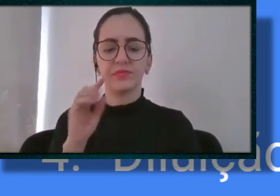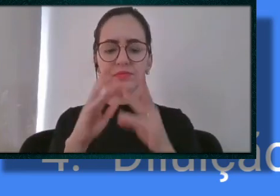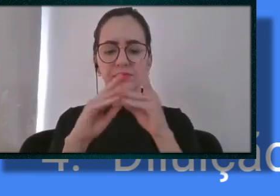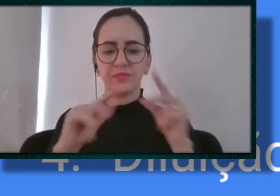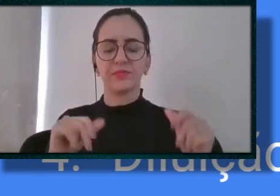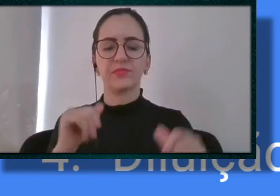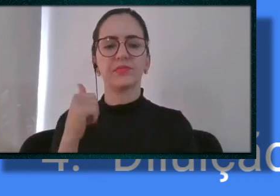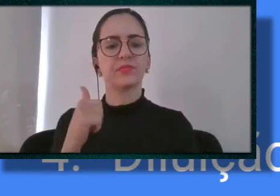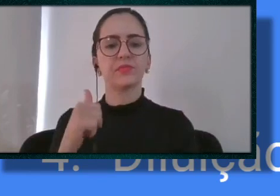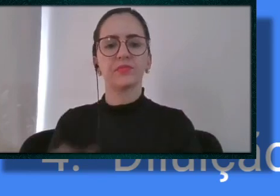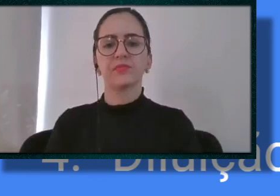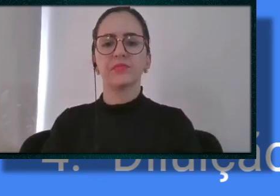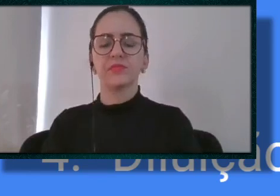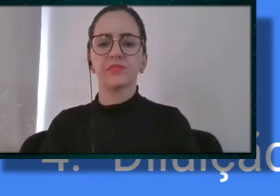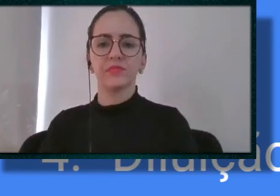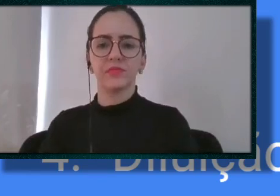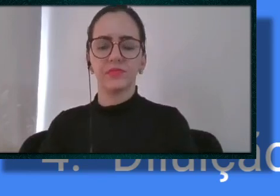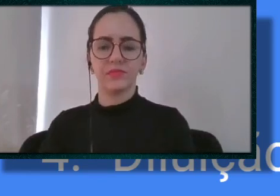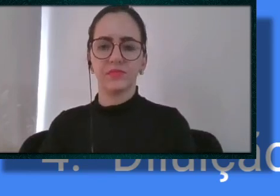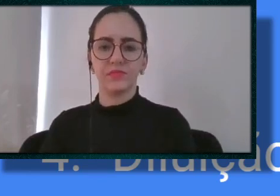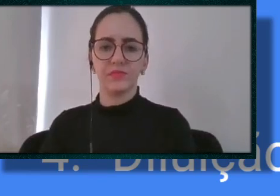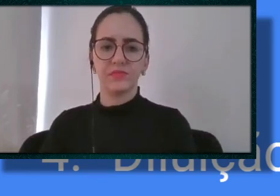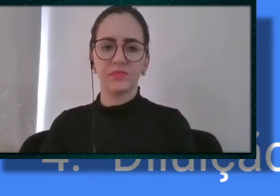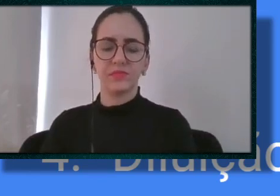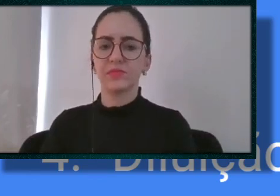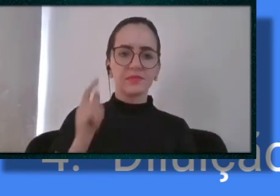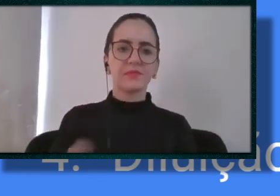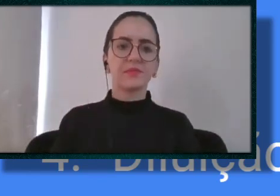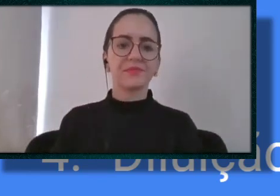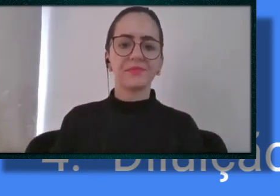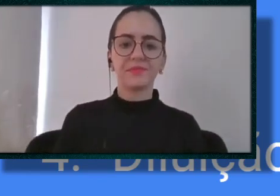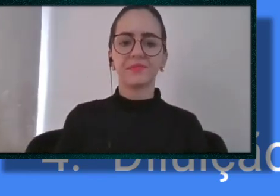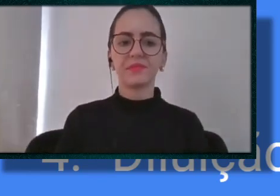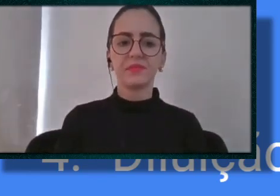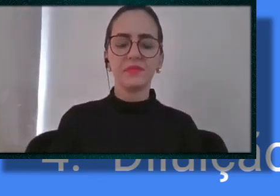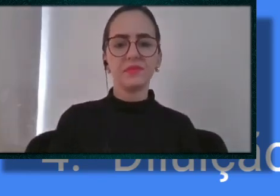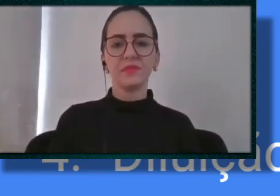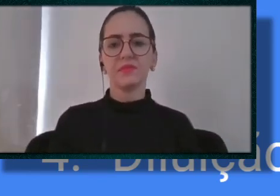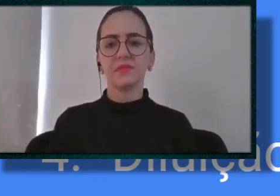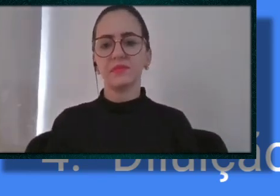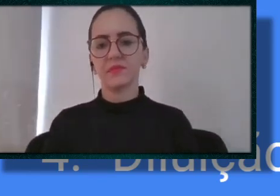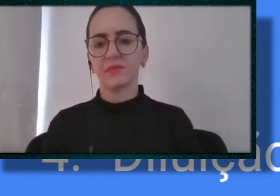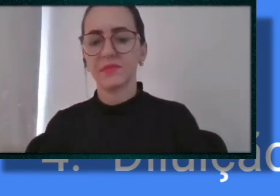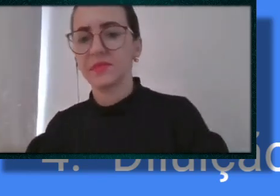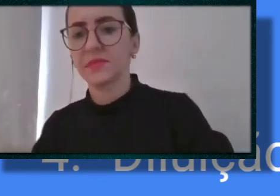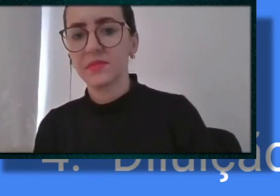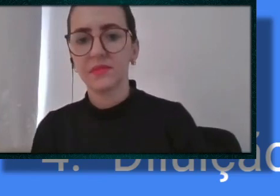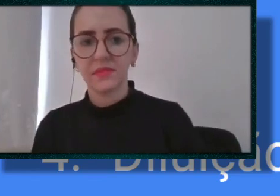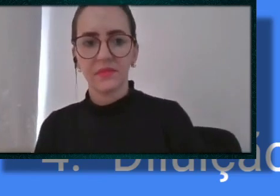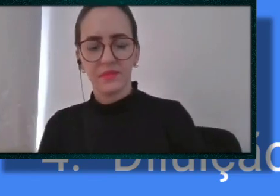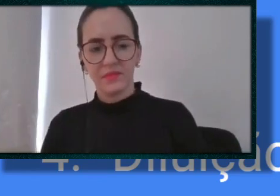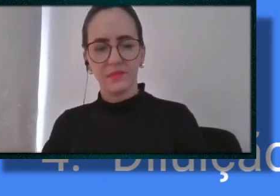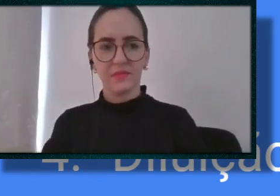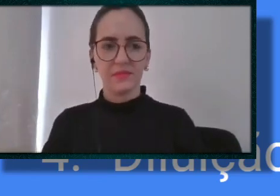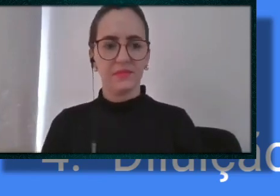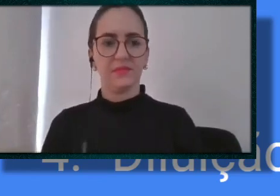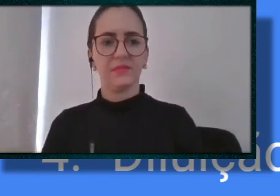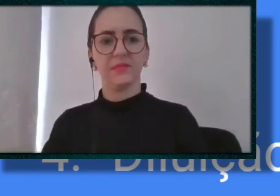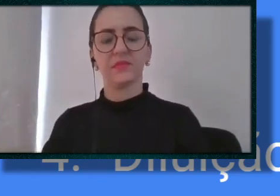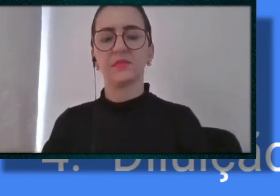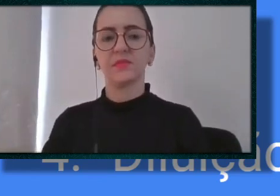fazer os que reagem com proporções diferentes. Então, voltando para a nossa gravação.